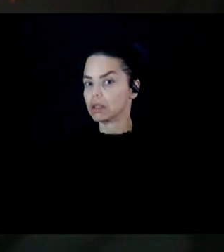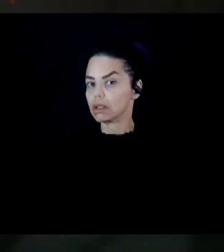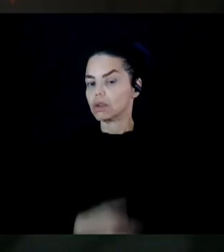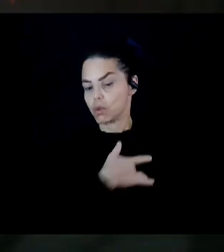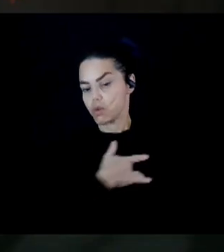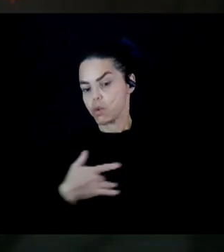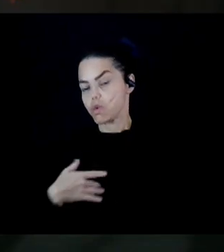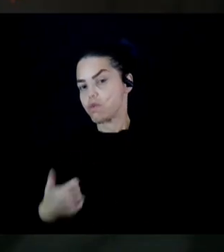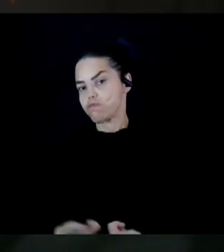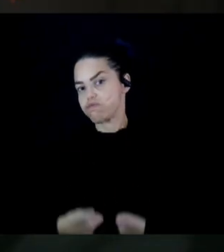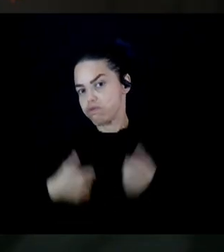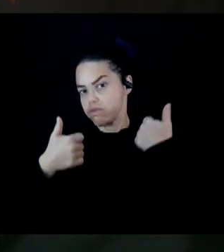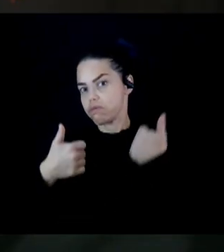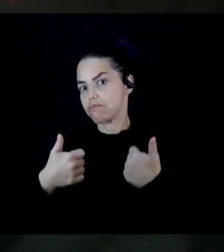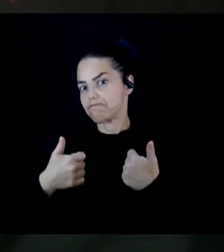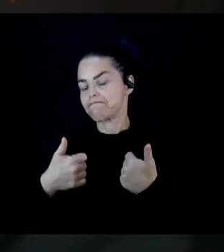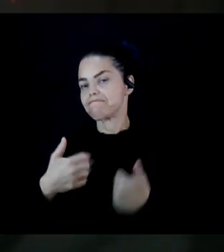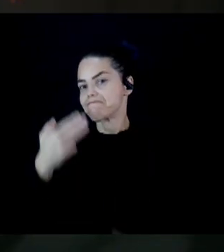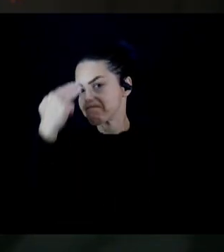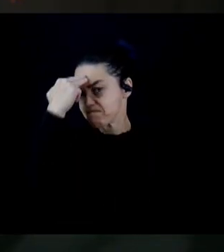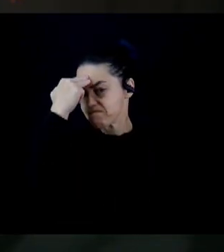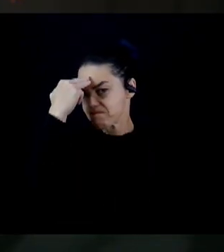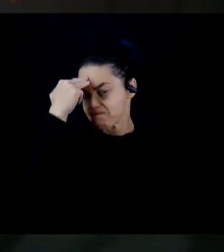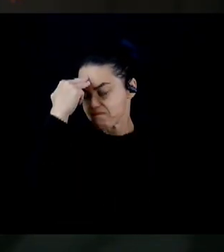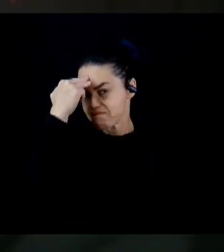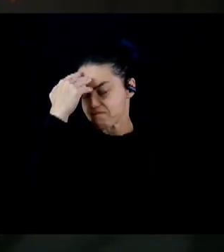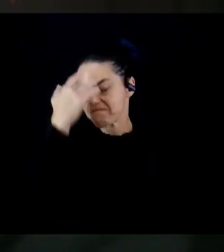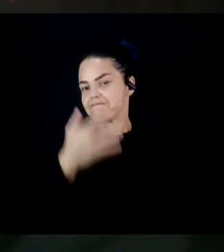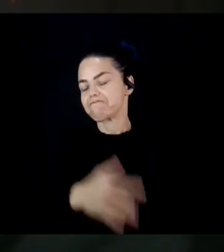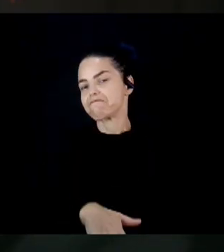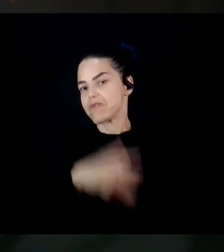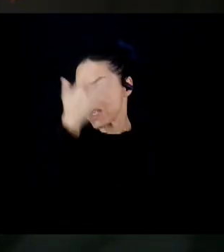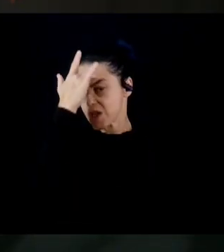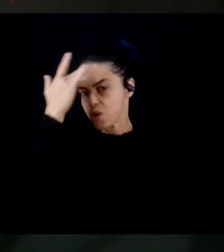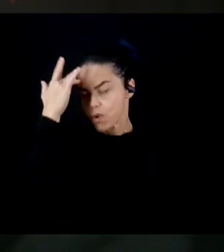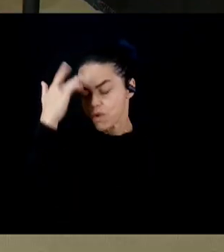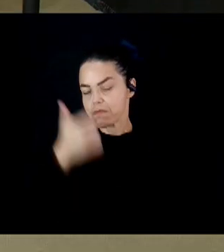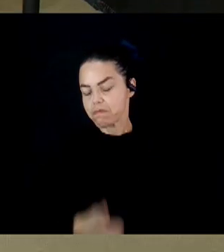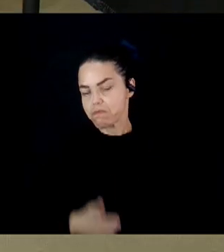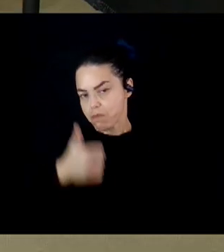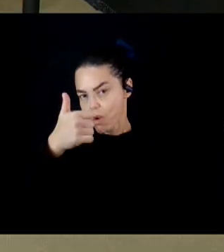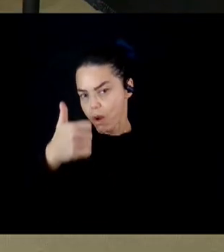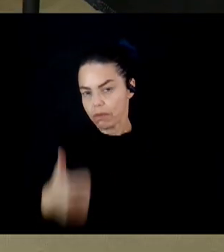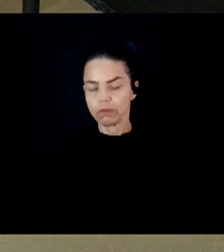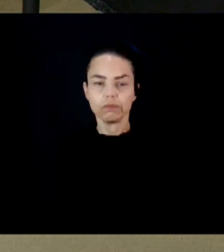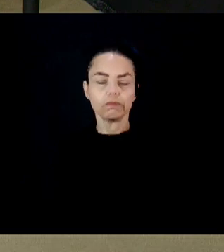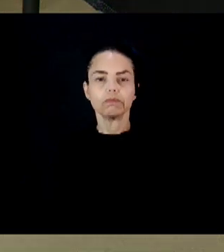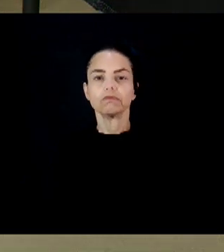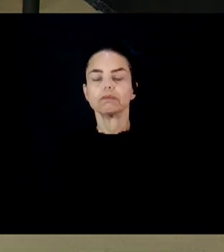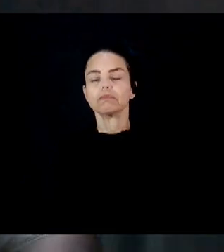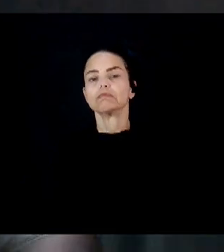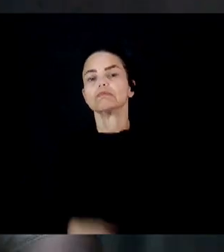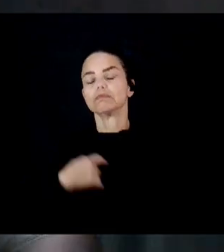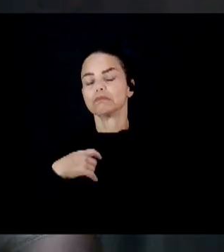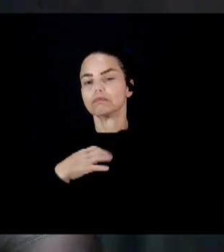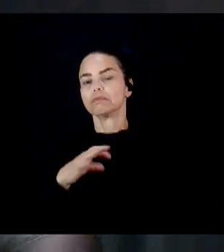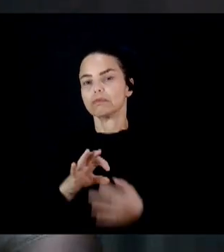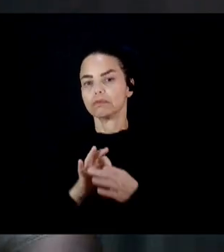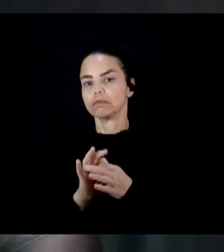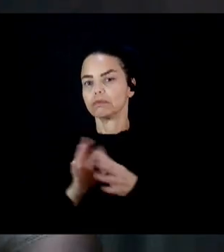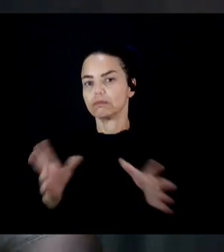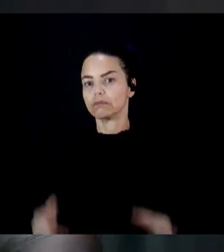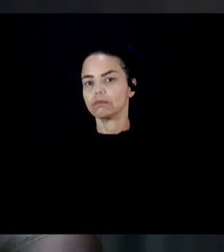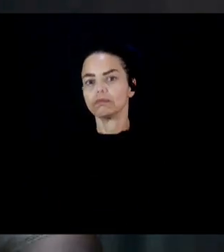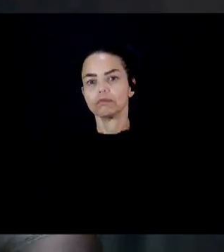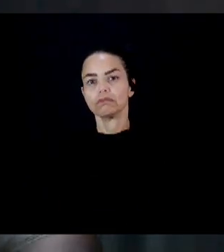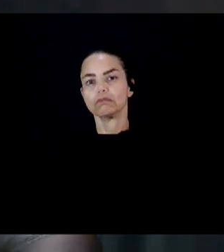tanto física quanto mental, que eu vou te contar, hein? Eu fiz voluntário em uma vila dessas, assim, e o meu sonho é